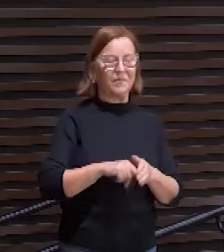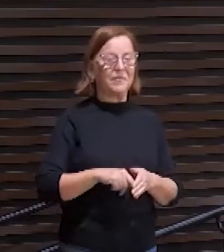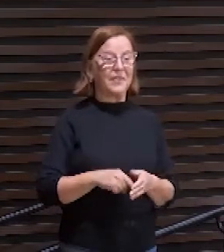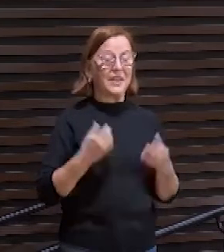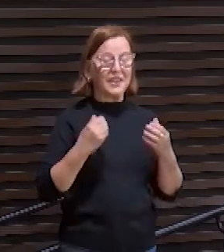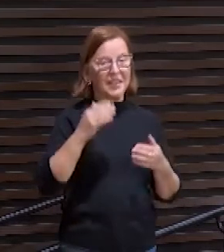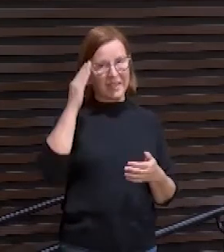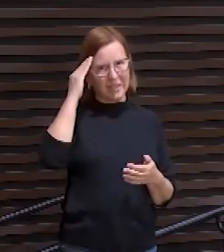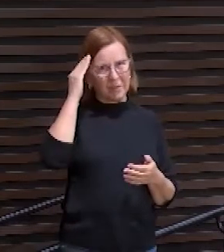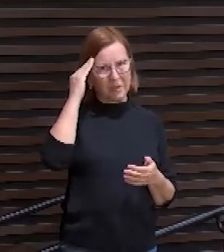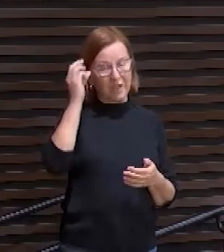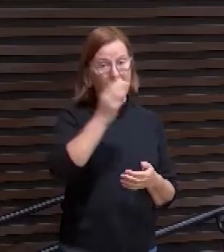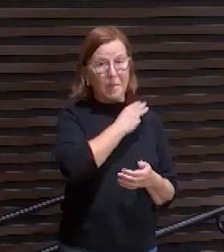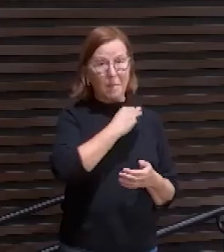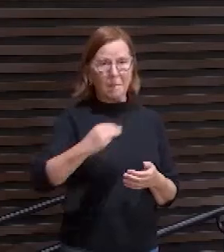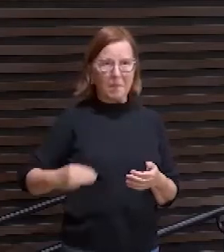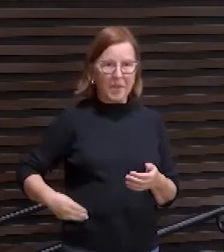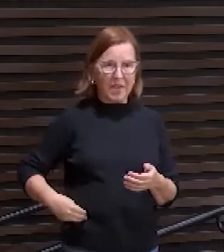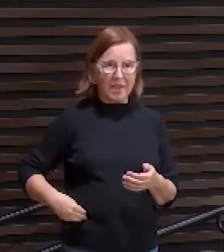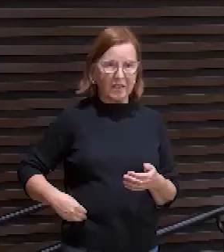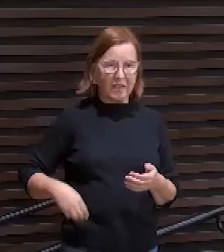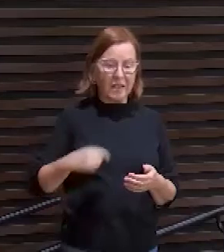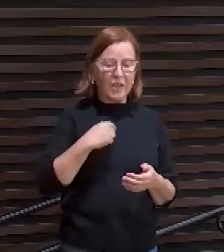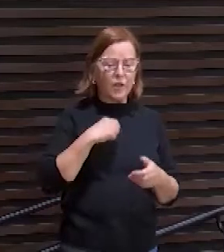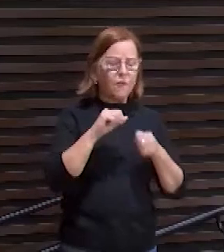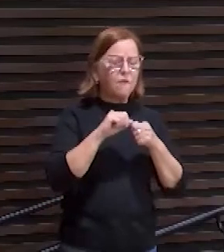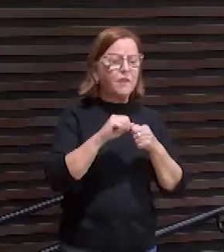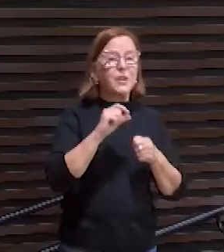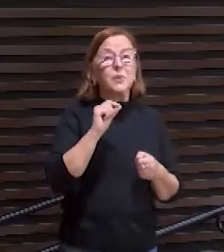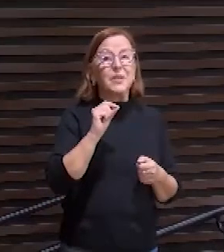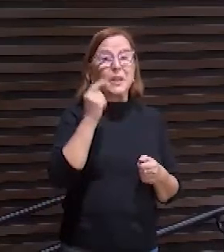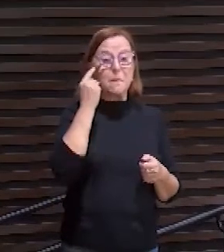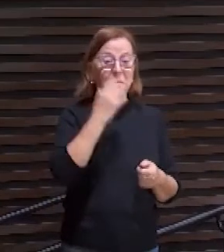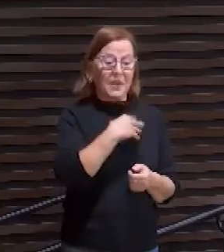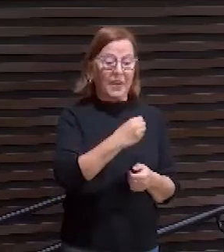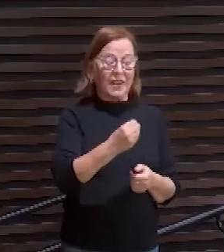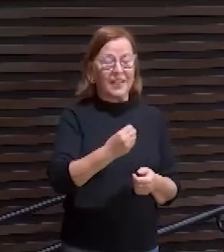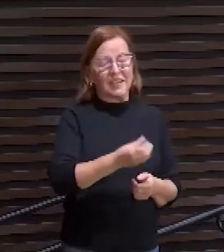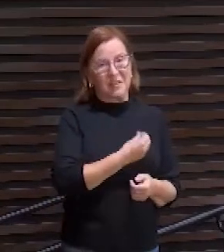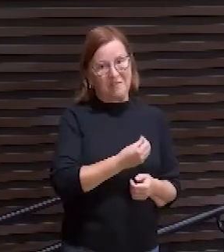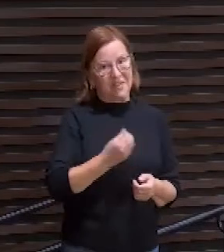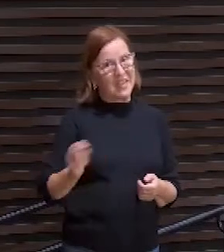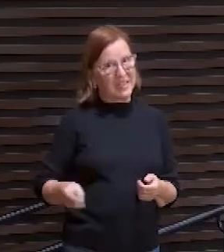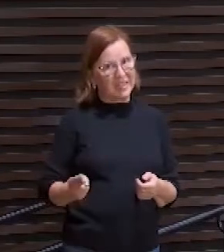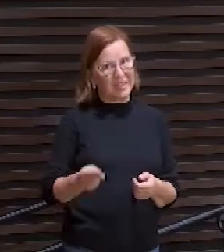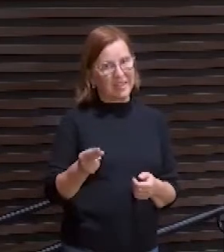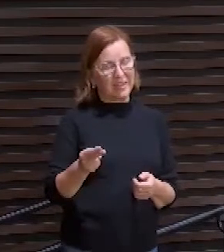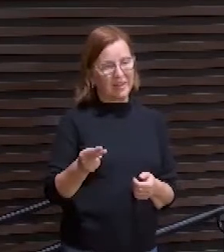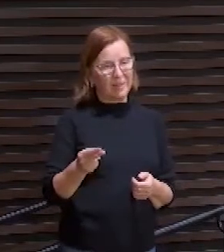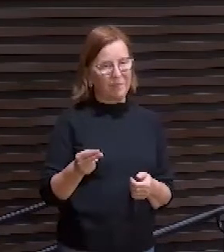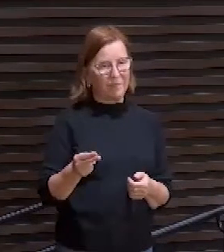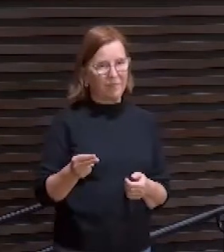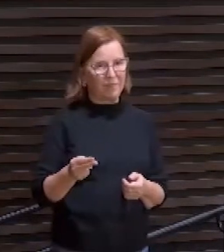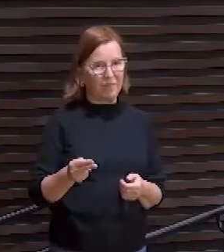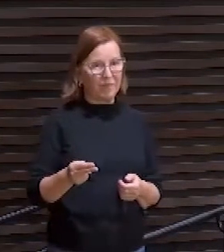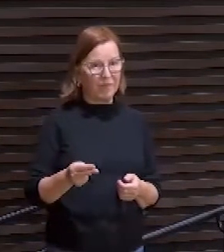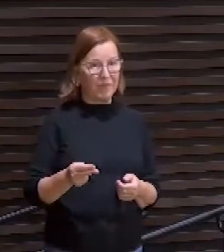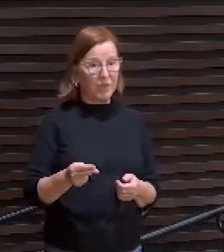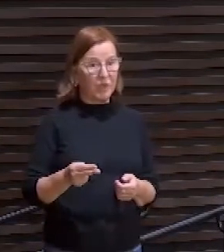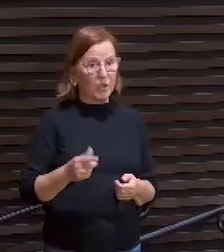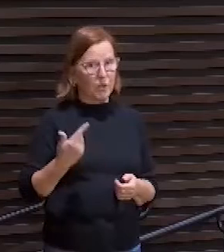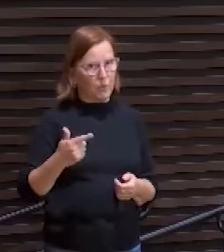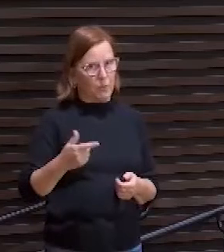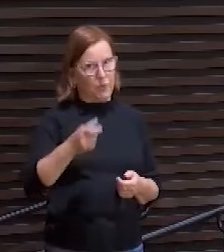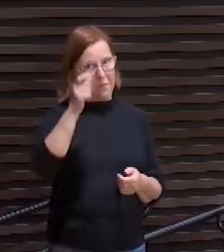saber: mestre, o que farei para herdar a vida eterna? Não poderia ter outra pessoa